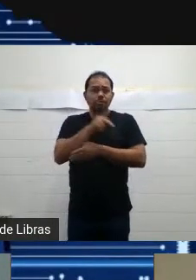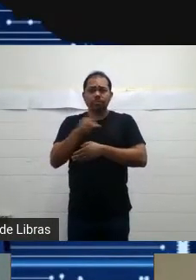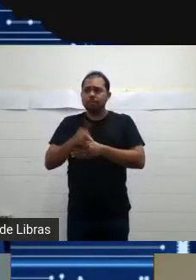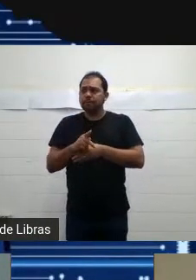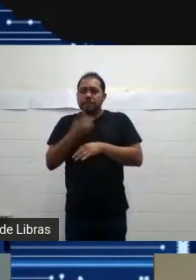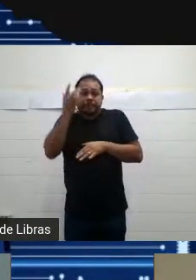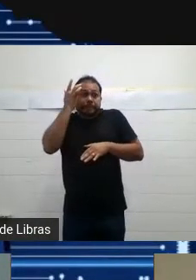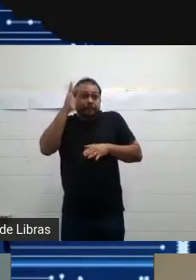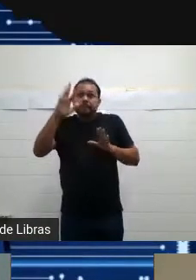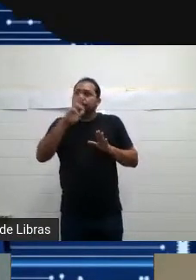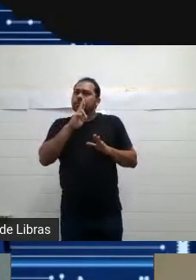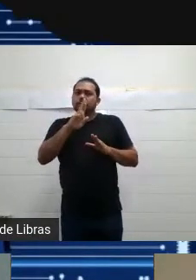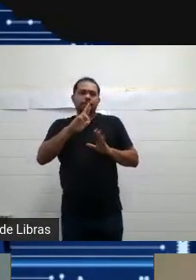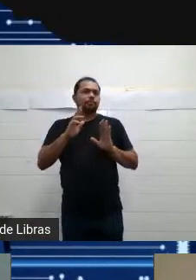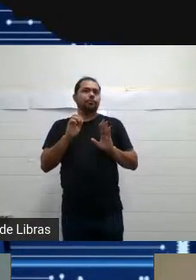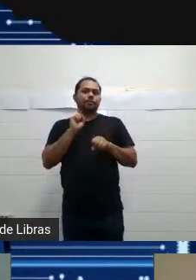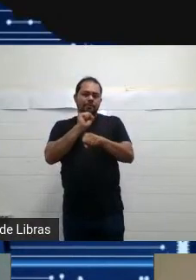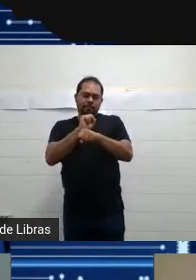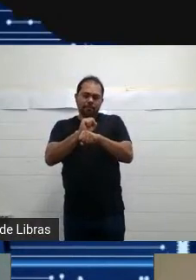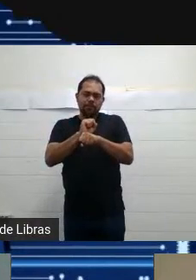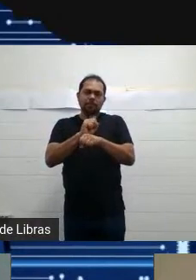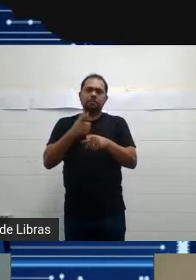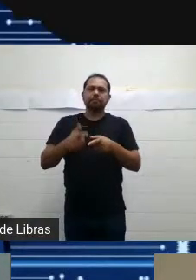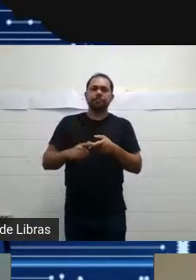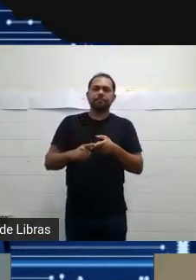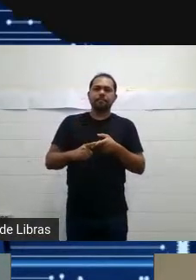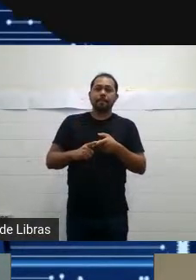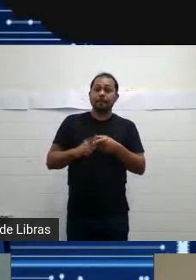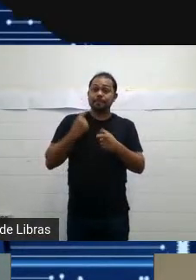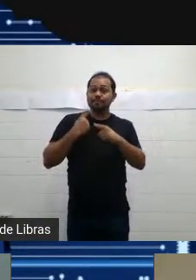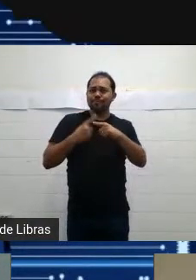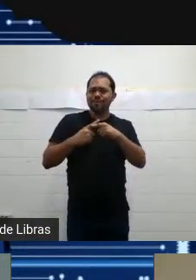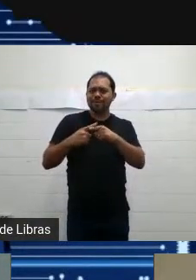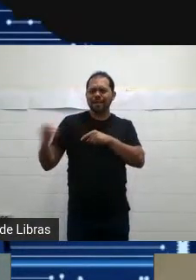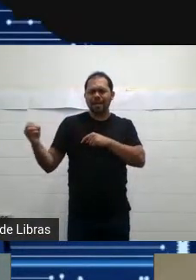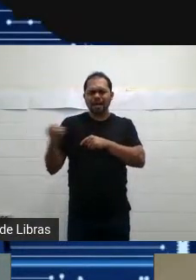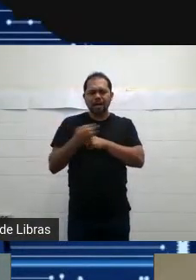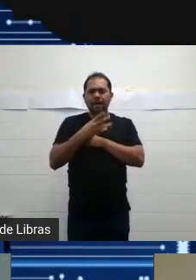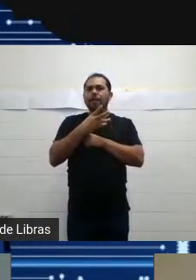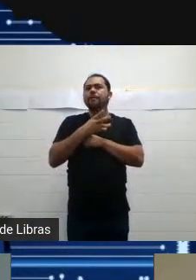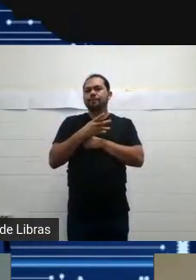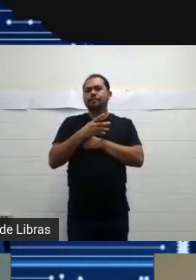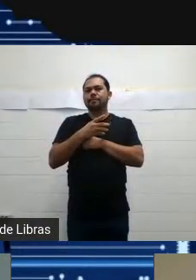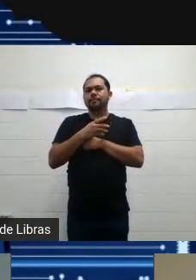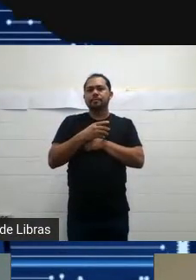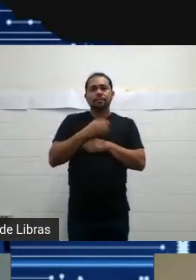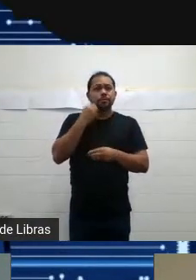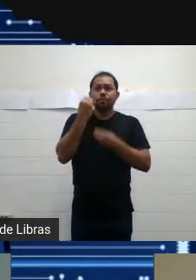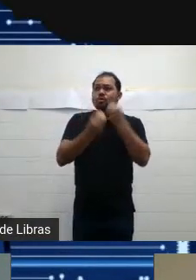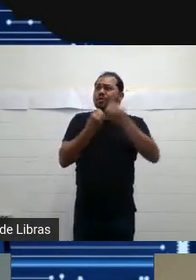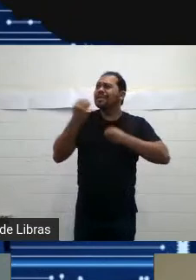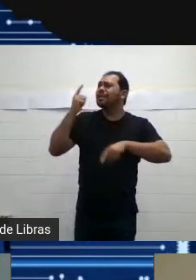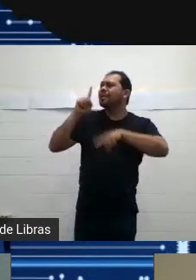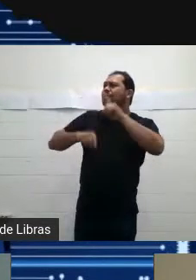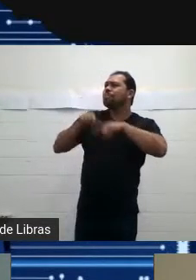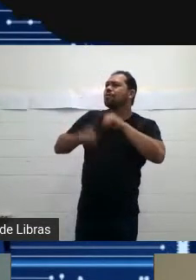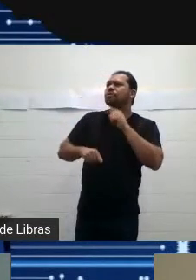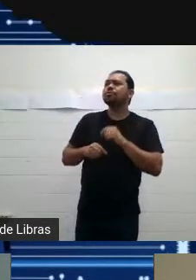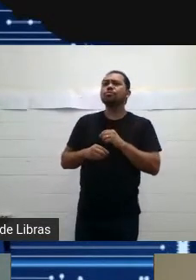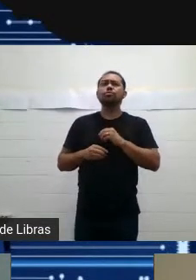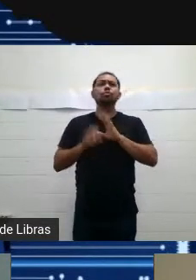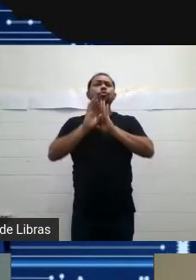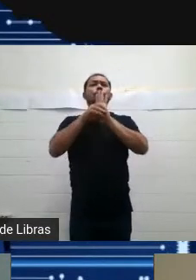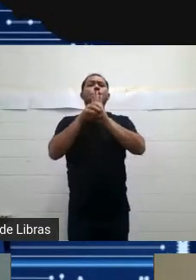tinham a resposta, né? Era uma coisa muito nova. Então, o que é o produto? O que é que pode ser produto? O que é que não pode ser produto? A